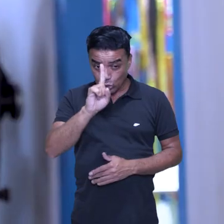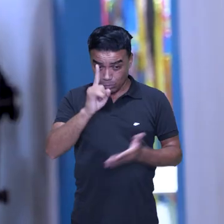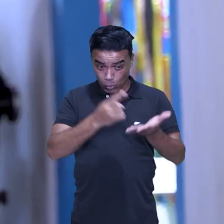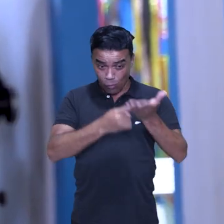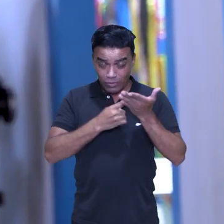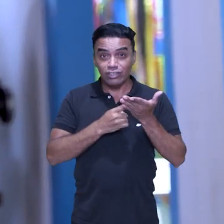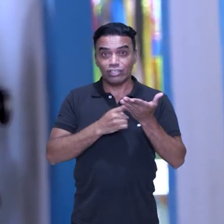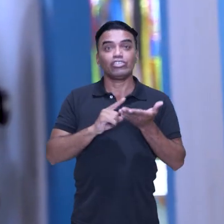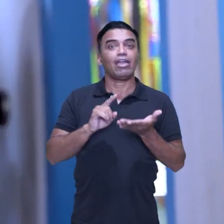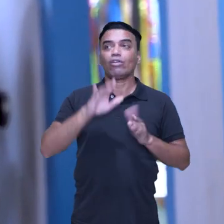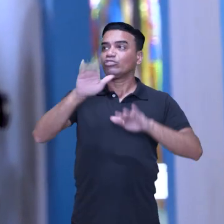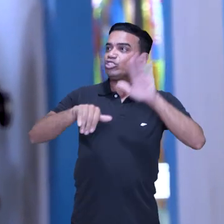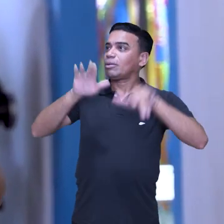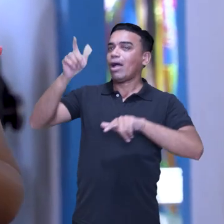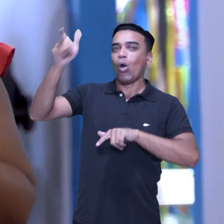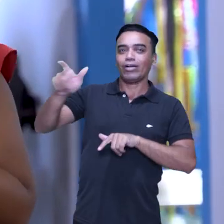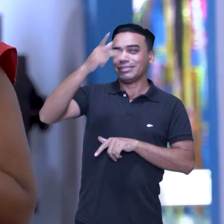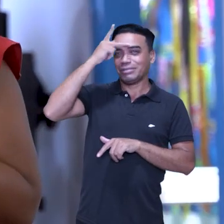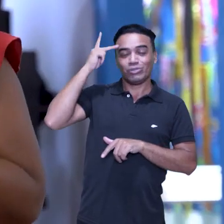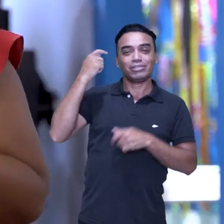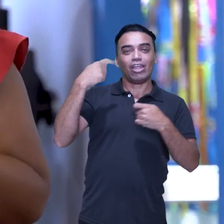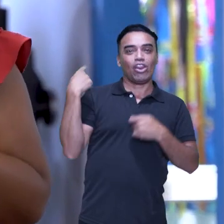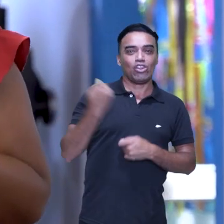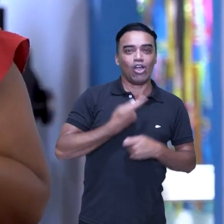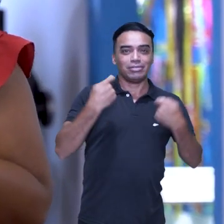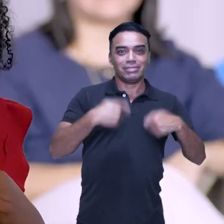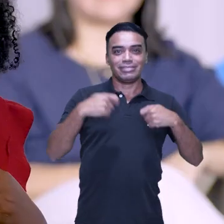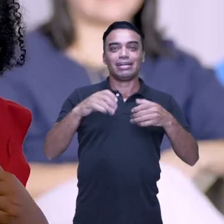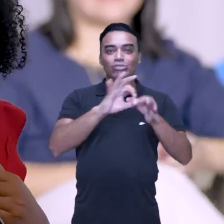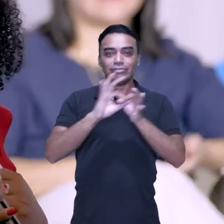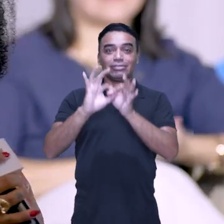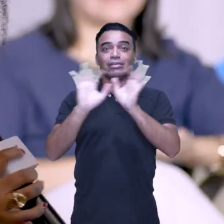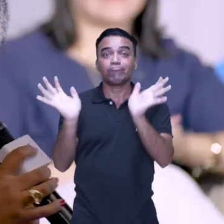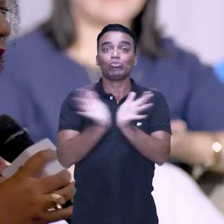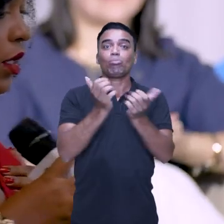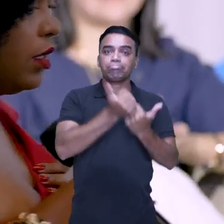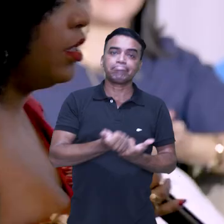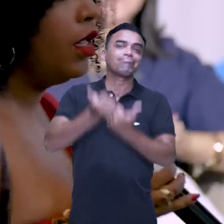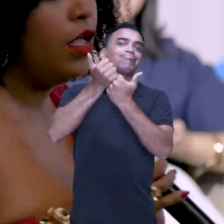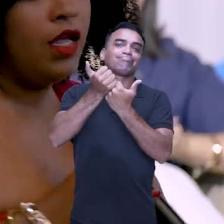eu faça vários outros convites, porque nós precisamos de rede de apoio.